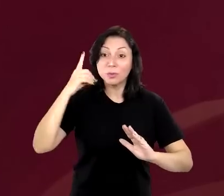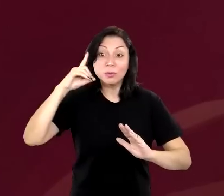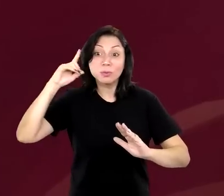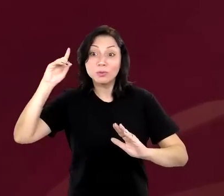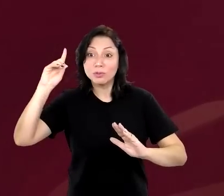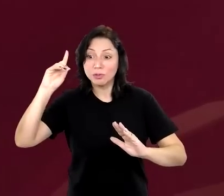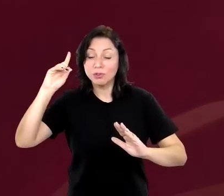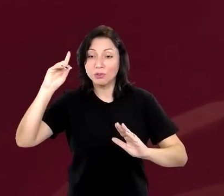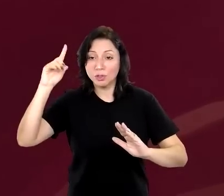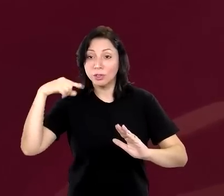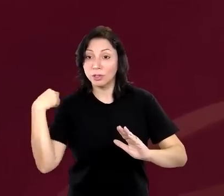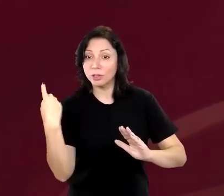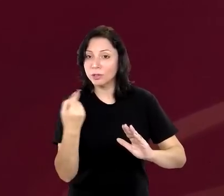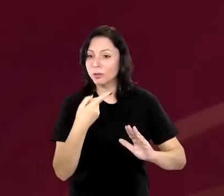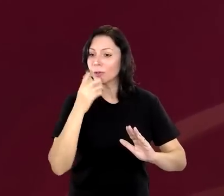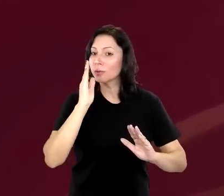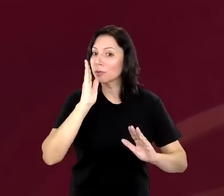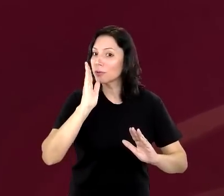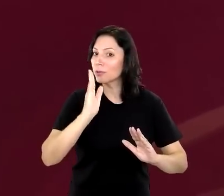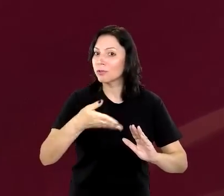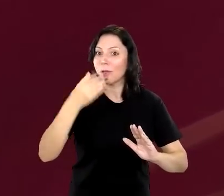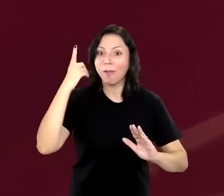Escritos.